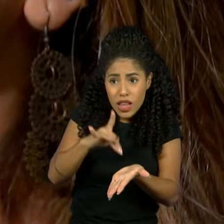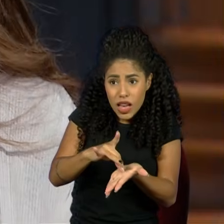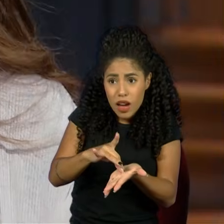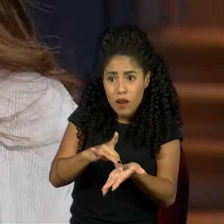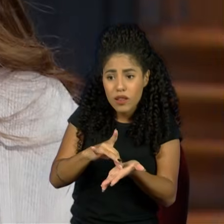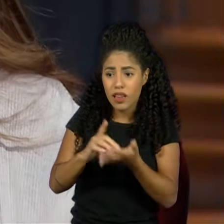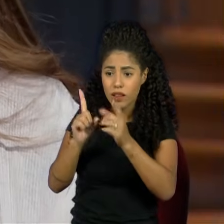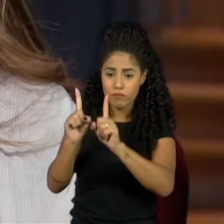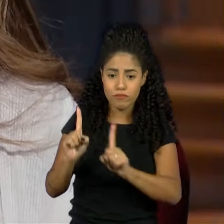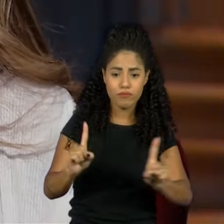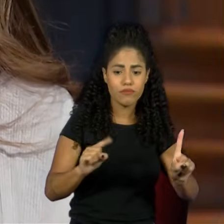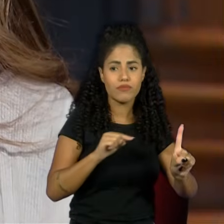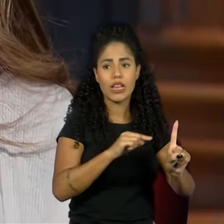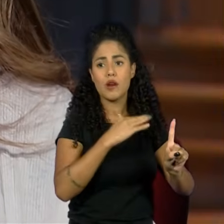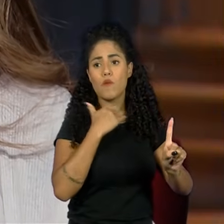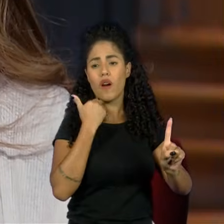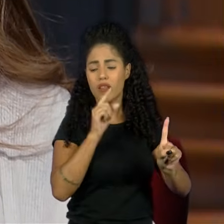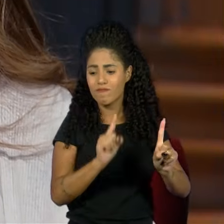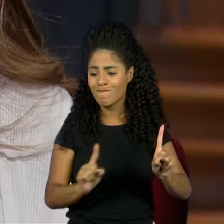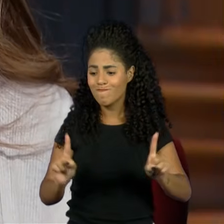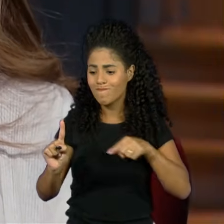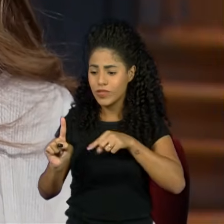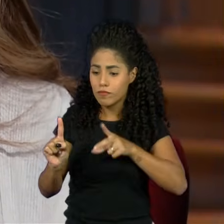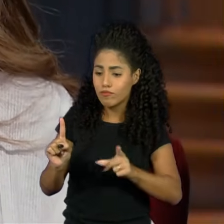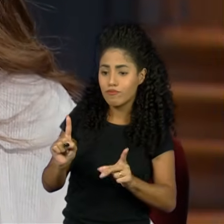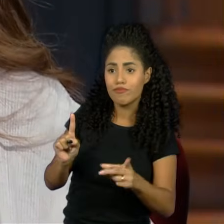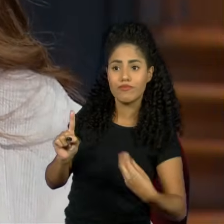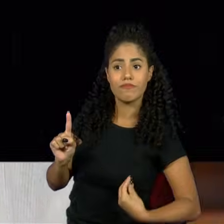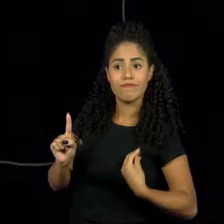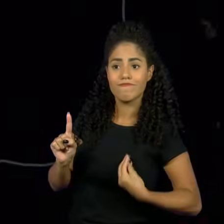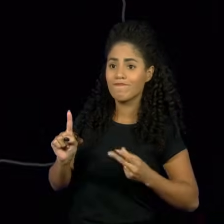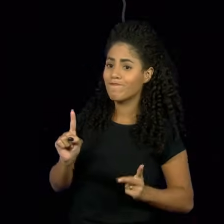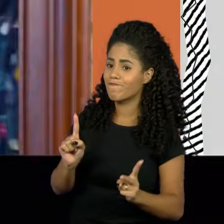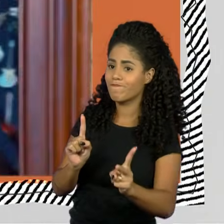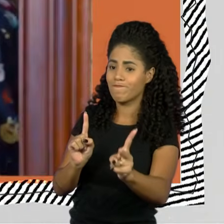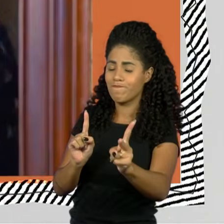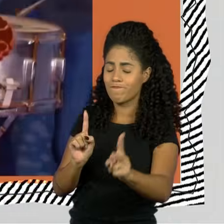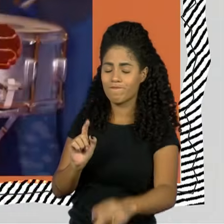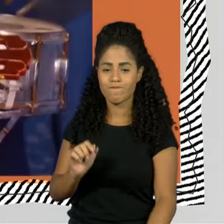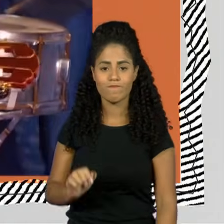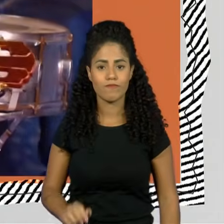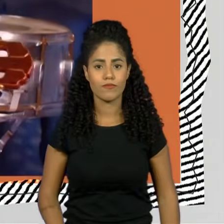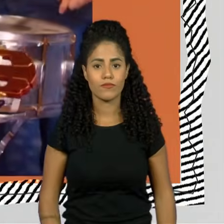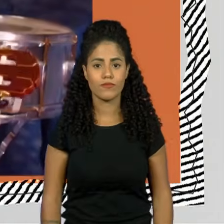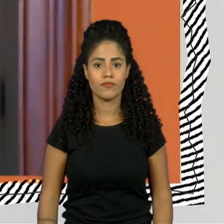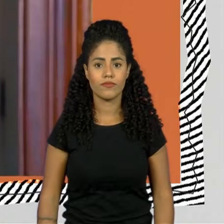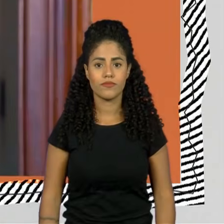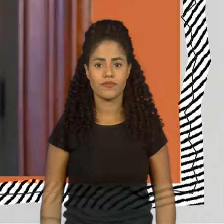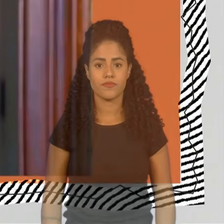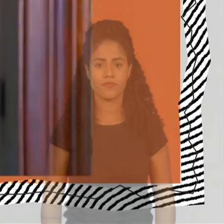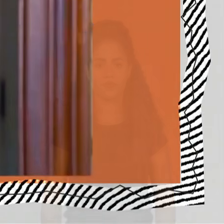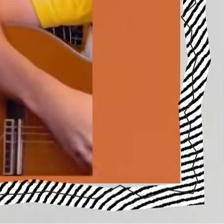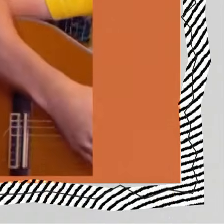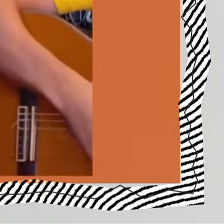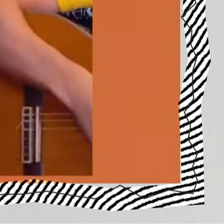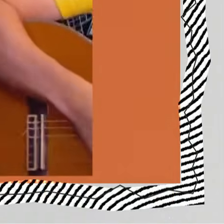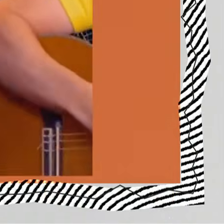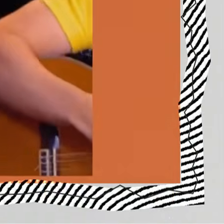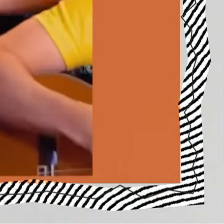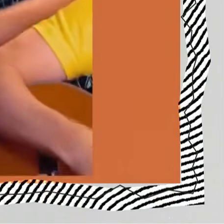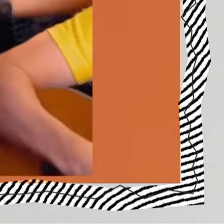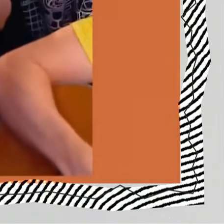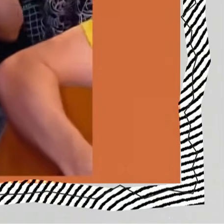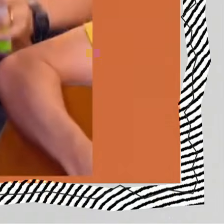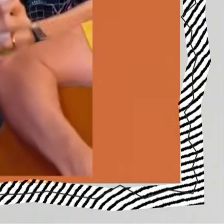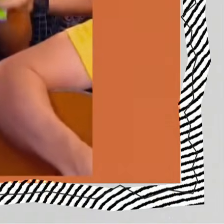ausência. E isso acontece com todo mundo que está em processo de luto. Amigo, estou aqui.